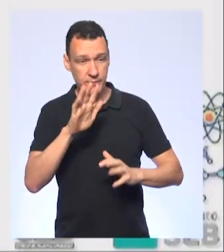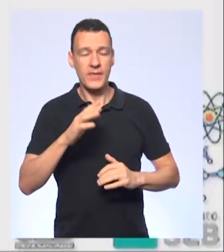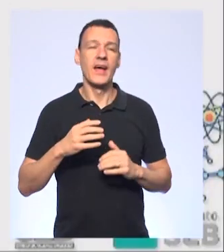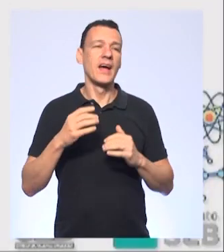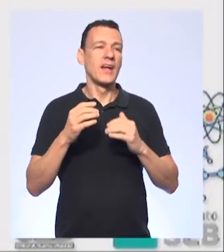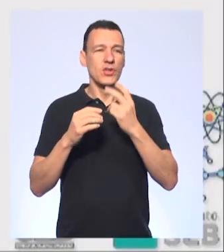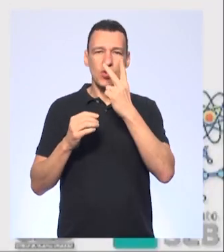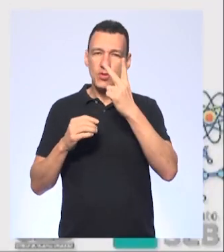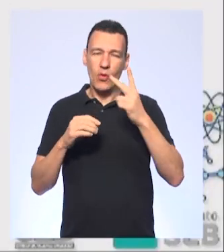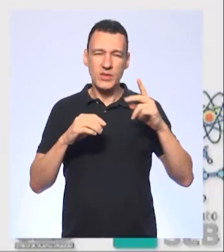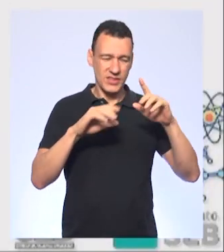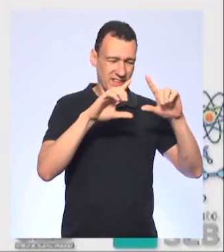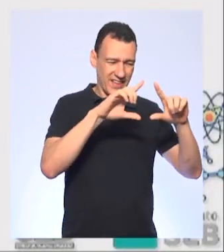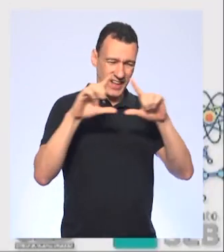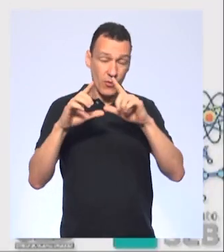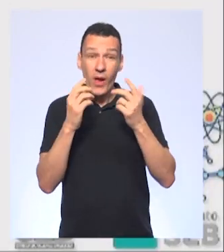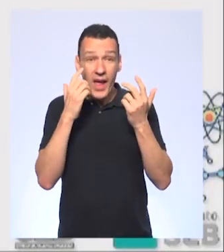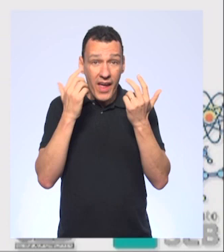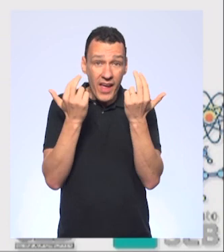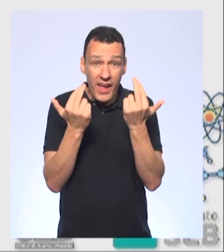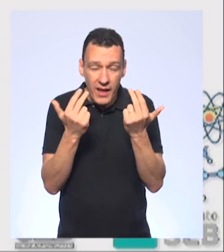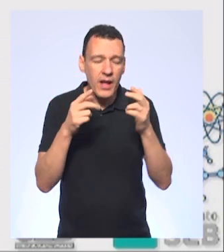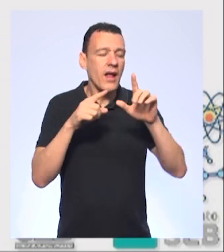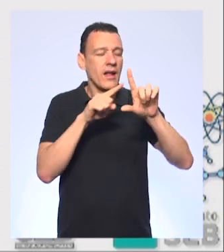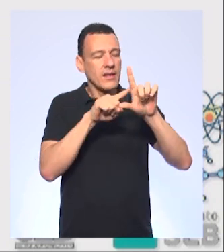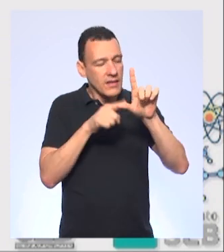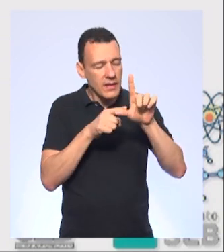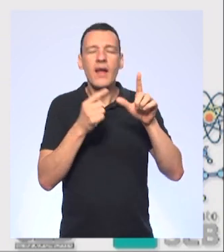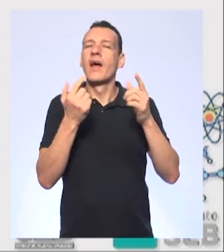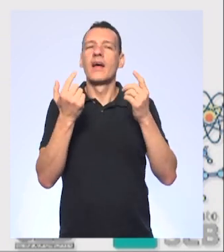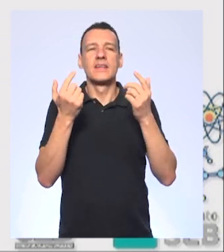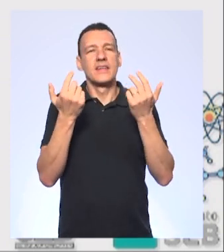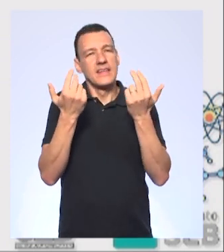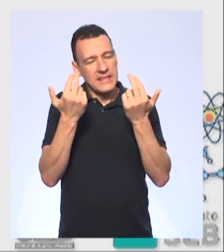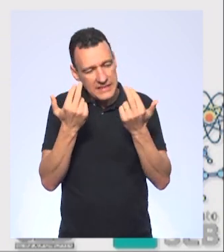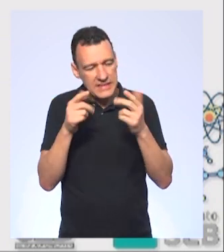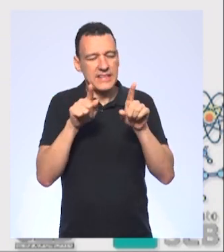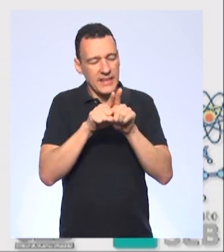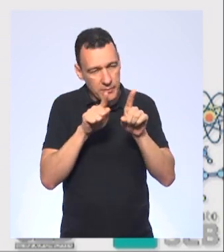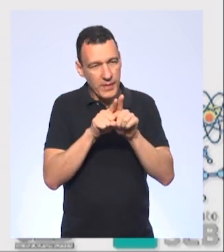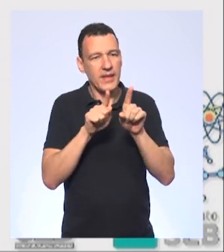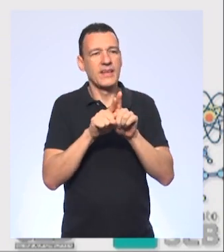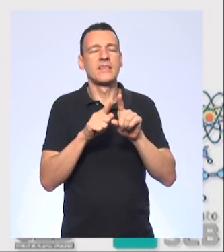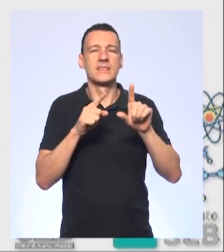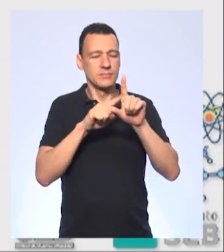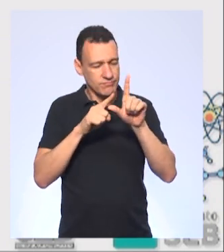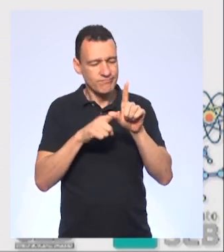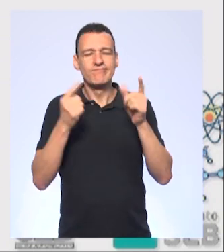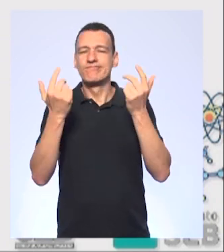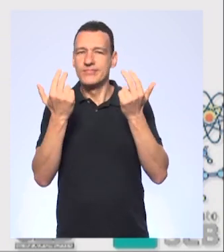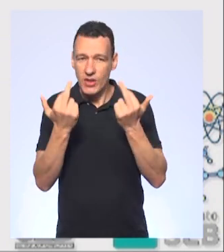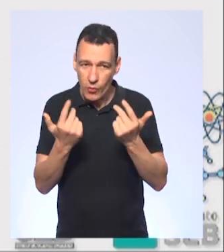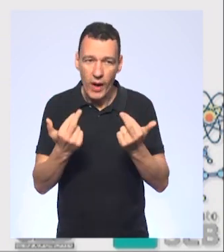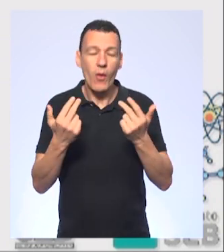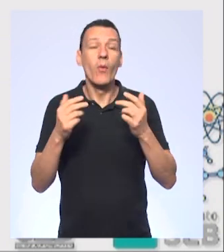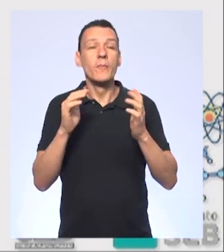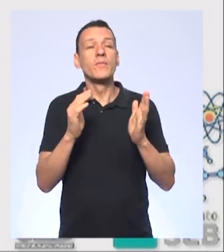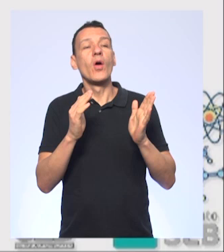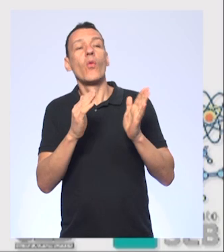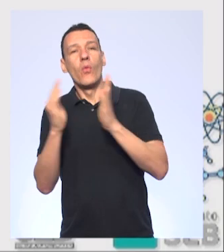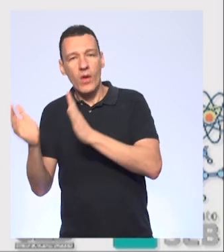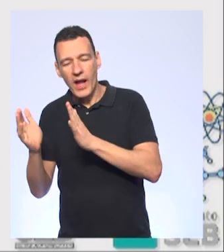são semelhantes, os ângulos internos são respectivamente congruentes, os lados correspondentes